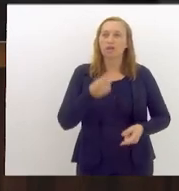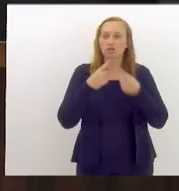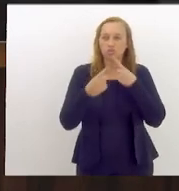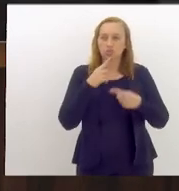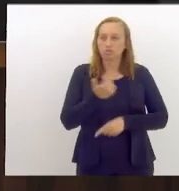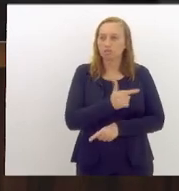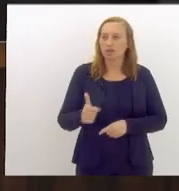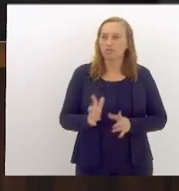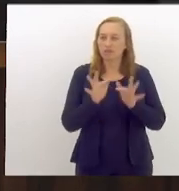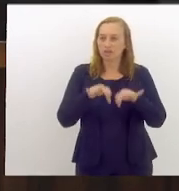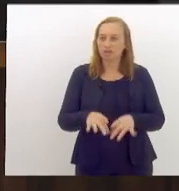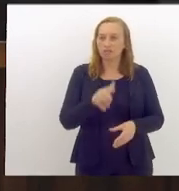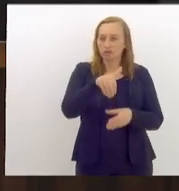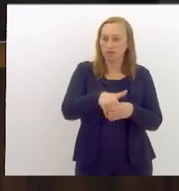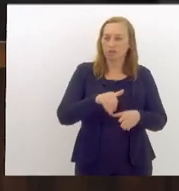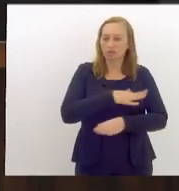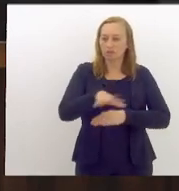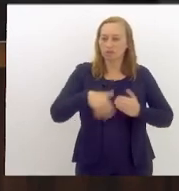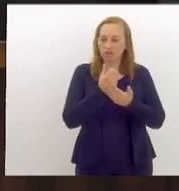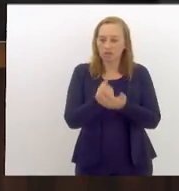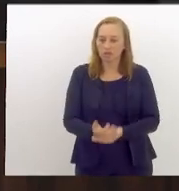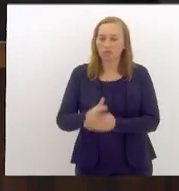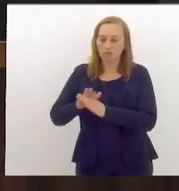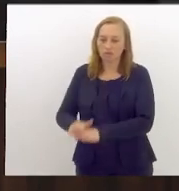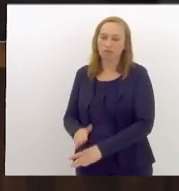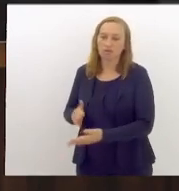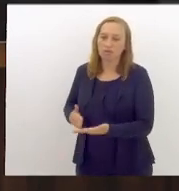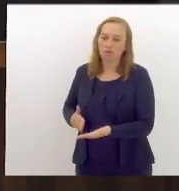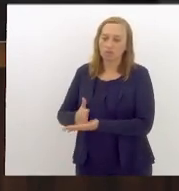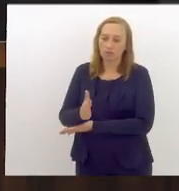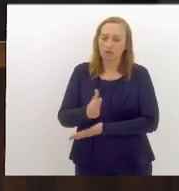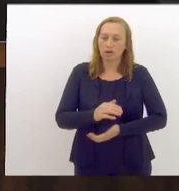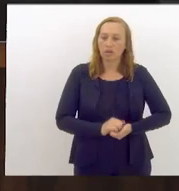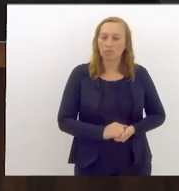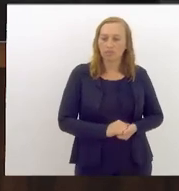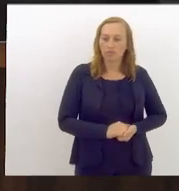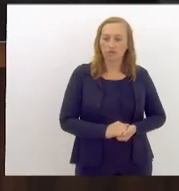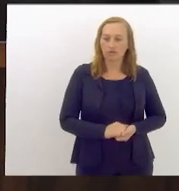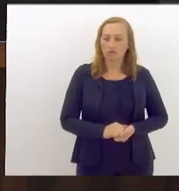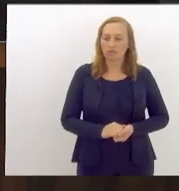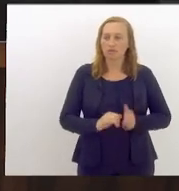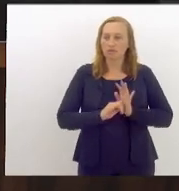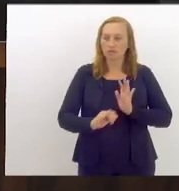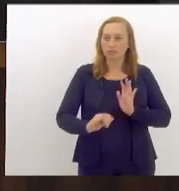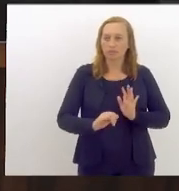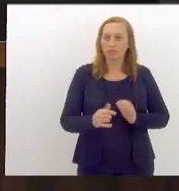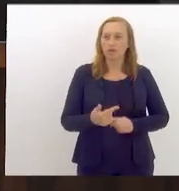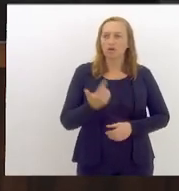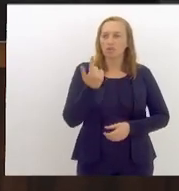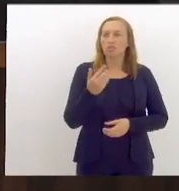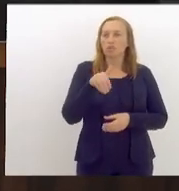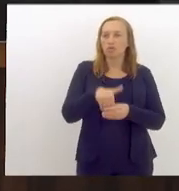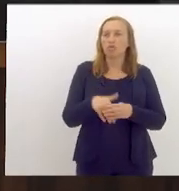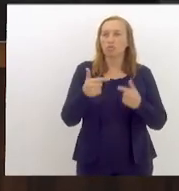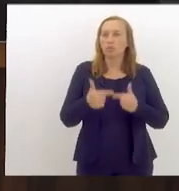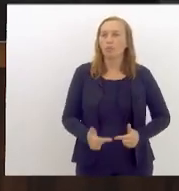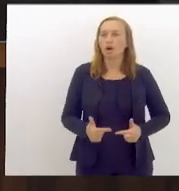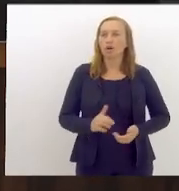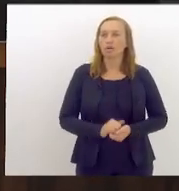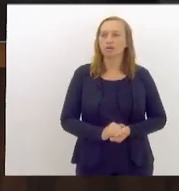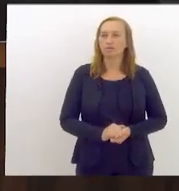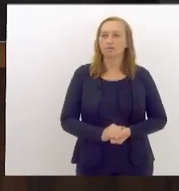discussão em votação provado vai à promulgação com voto pela abstenção